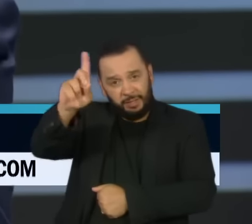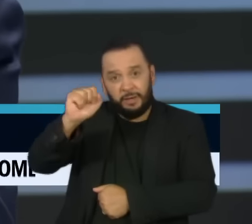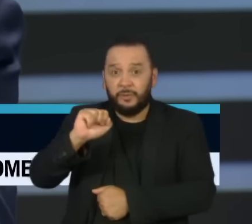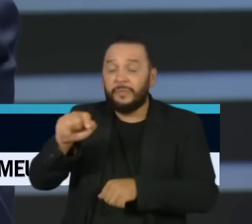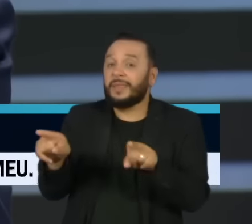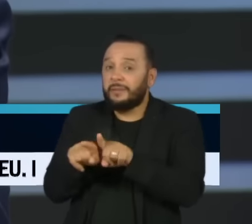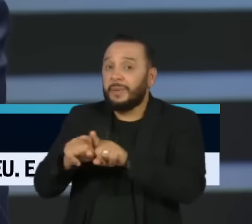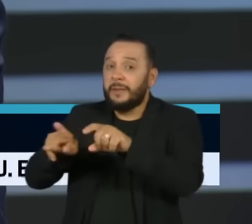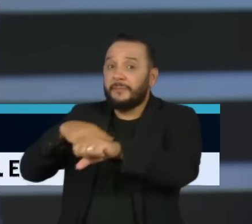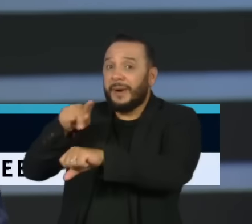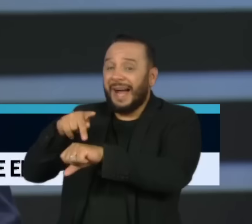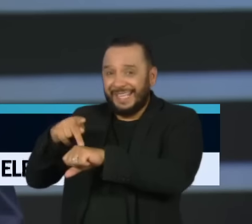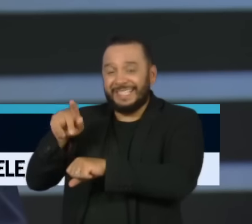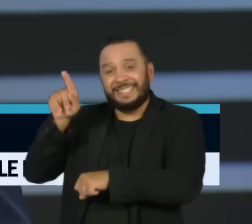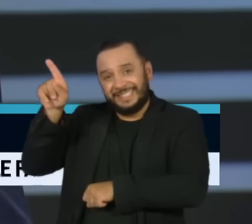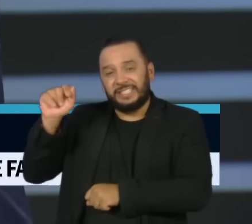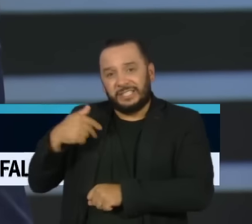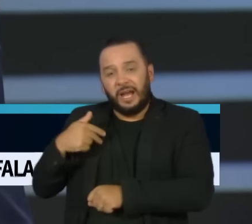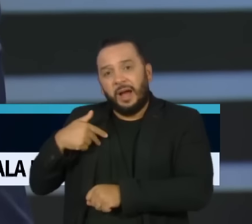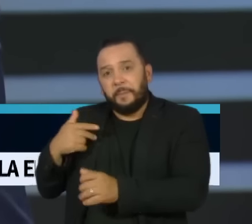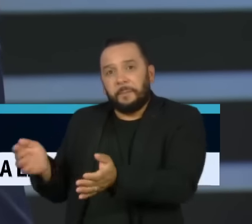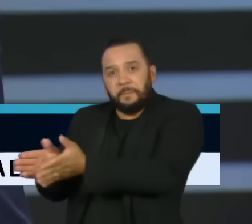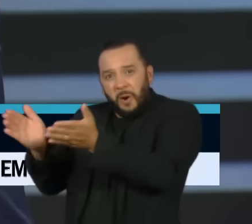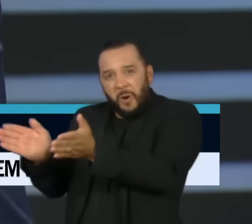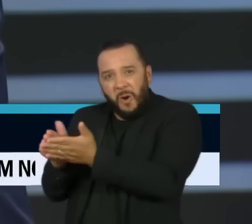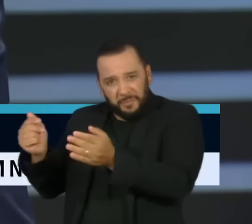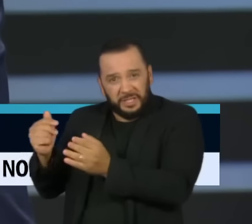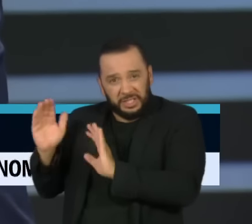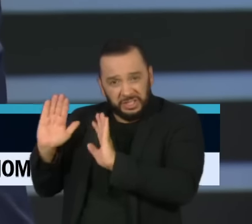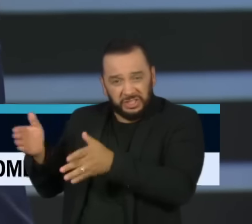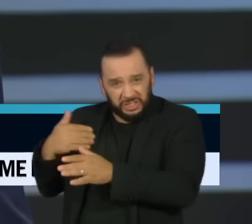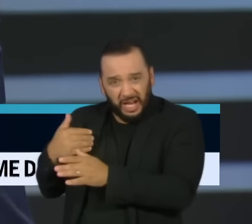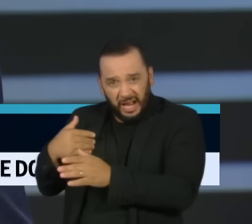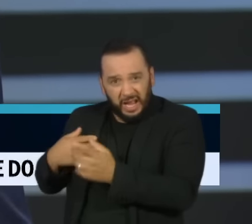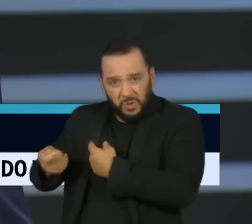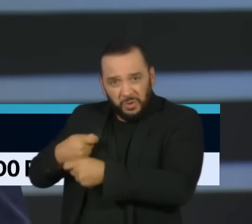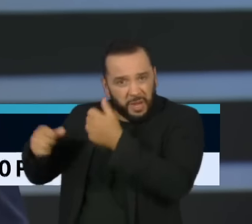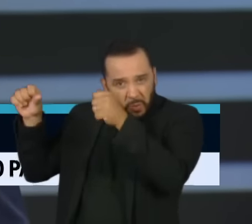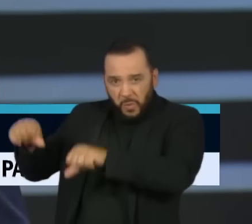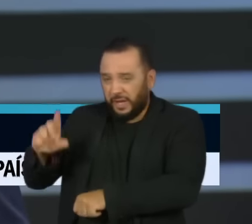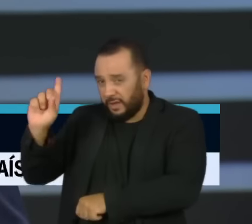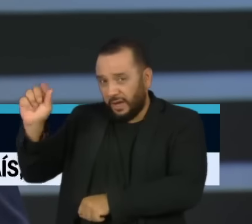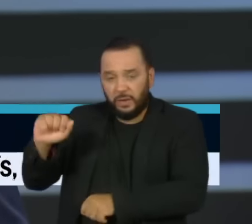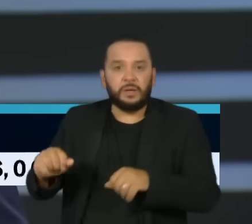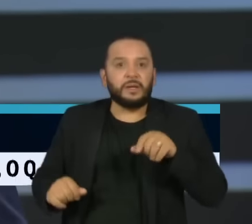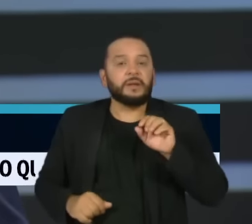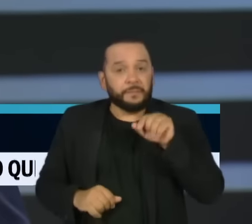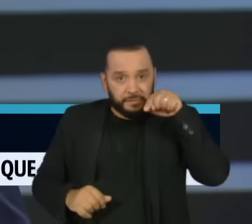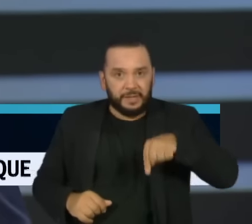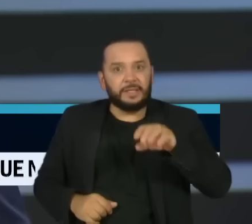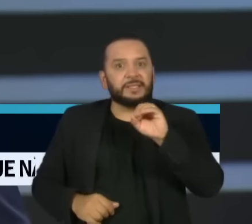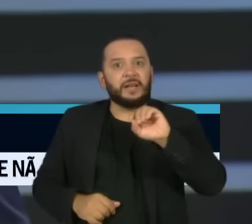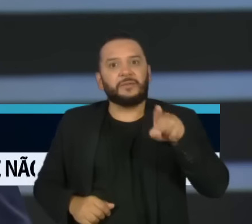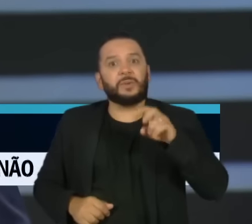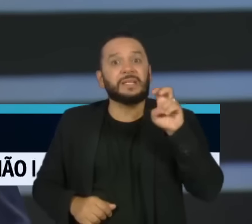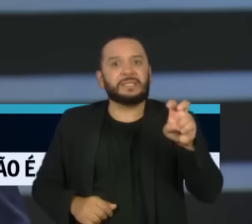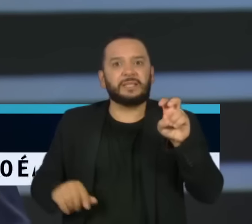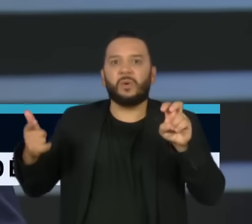entre os países emergentes. Então, se o nosso crescimento for em torno de zero ou menos 0,5, o mundo deve crescer em torno de 3%